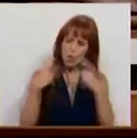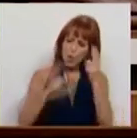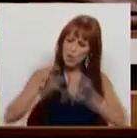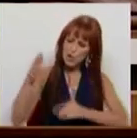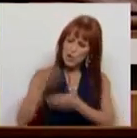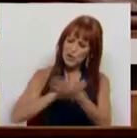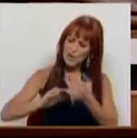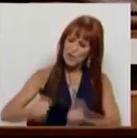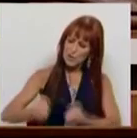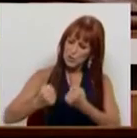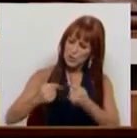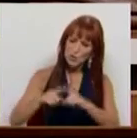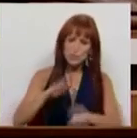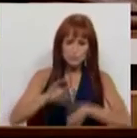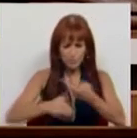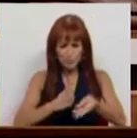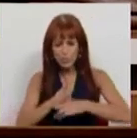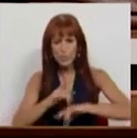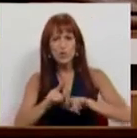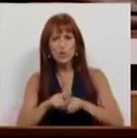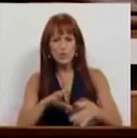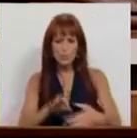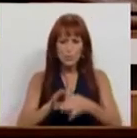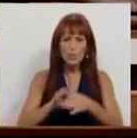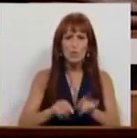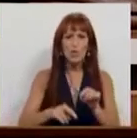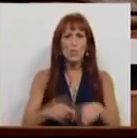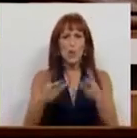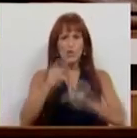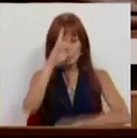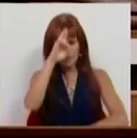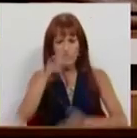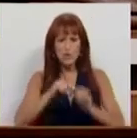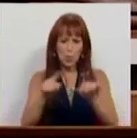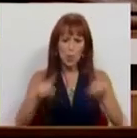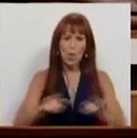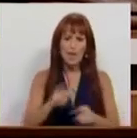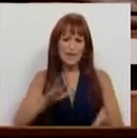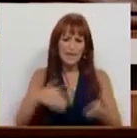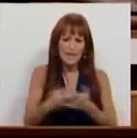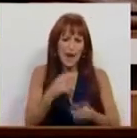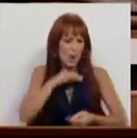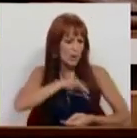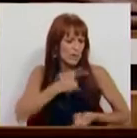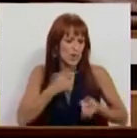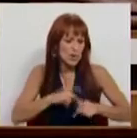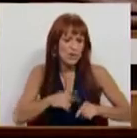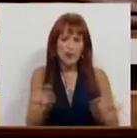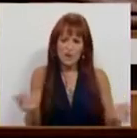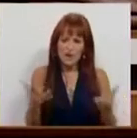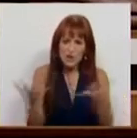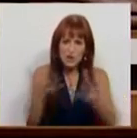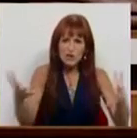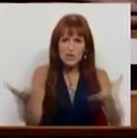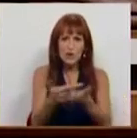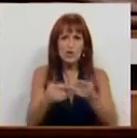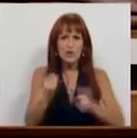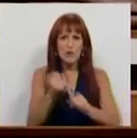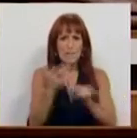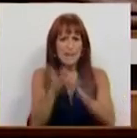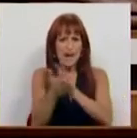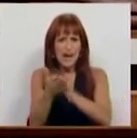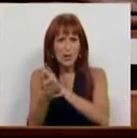as bases sólidas para prosseguir o esforço de consolidação orçamental num quadro de reposição de rendimentos e de fomento do crescimento económico e do